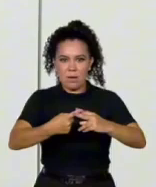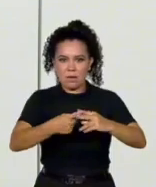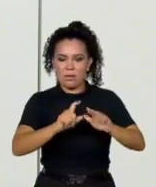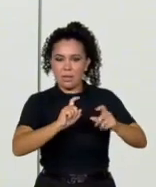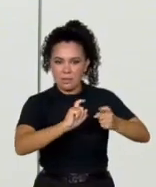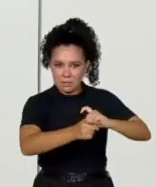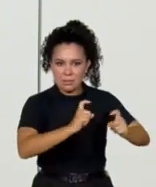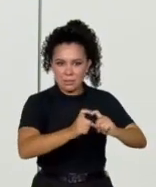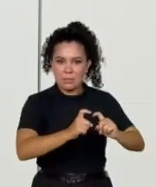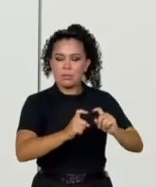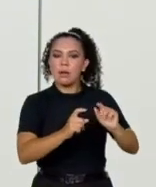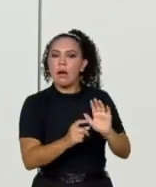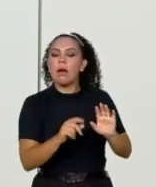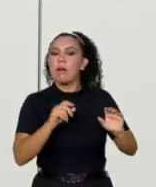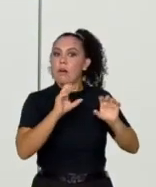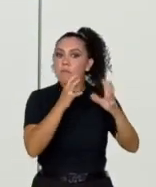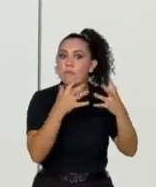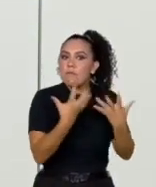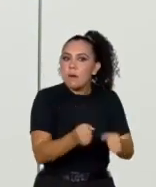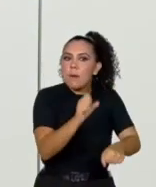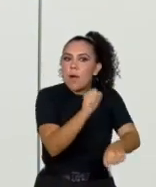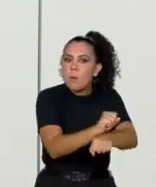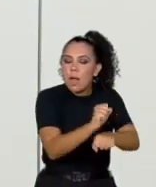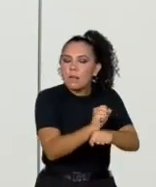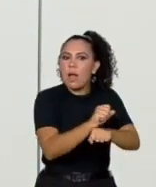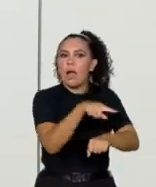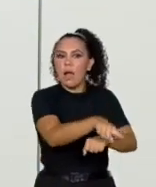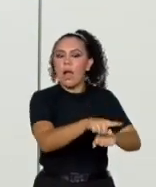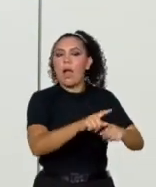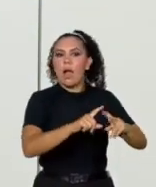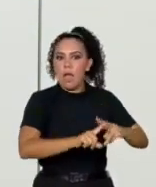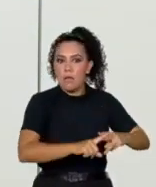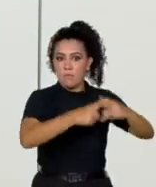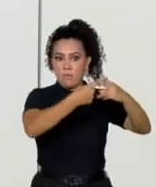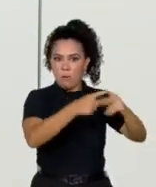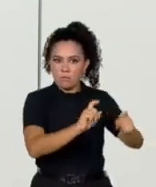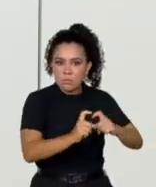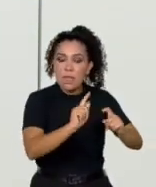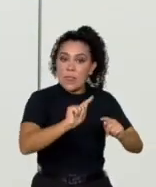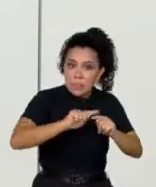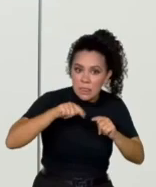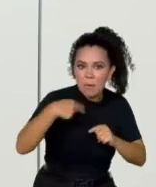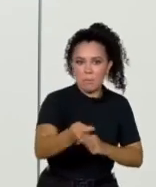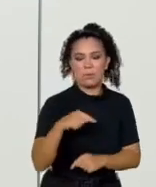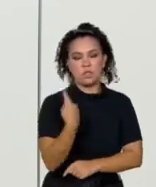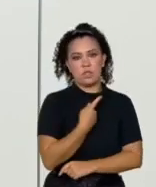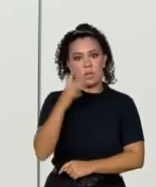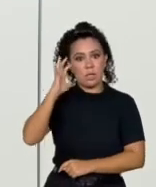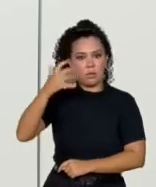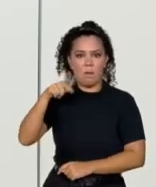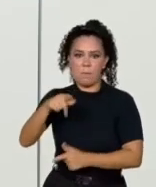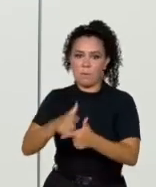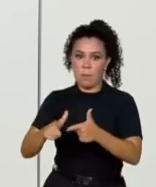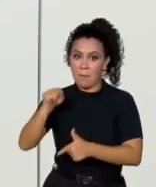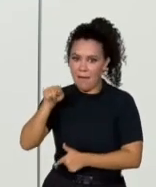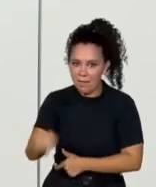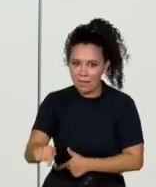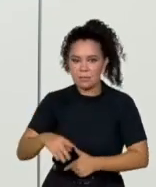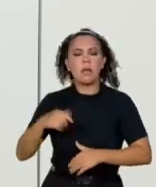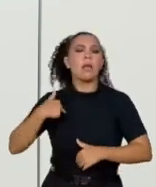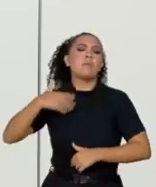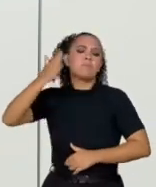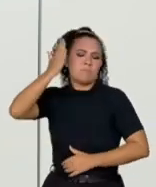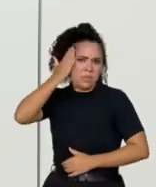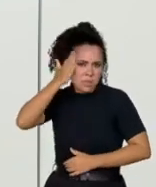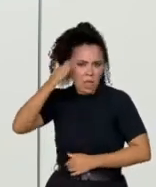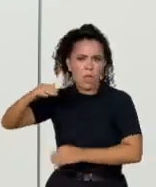olha, vamos aguardar a reforma tributária e, na sequência, a gente tenta resolver esse problema. Entendo que o Congresso tem autonomia